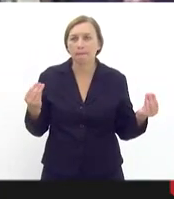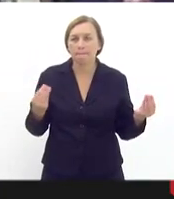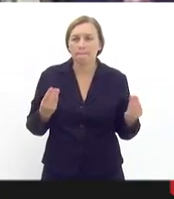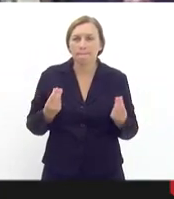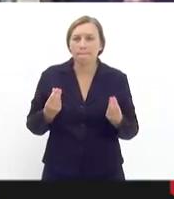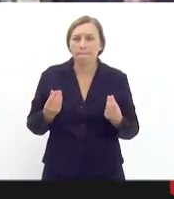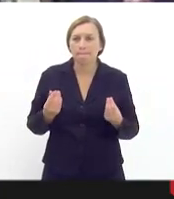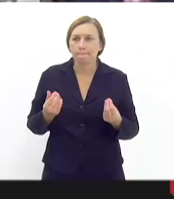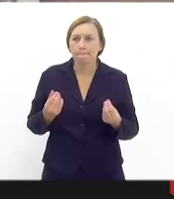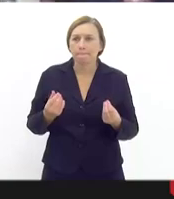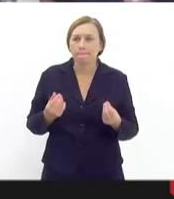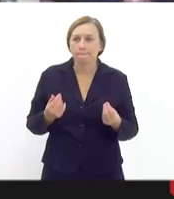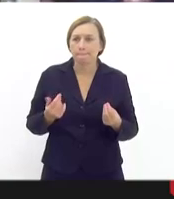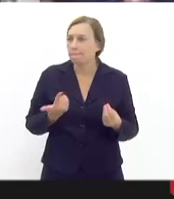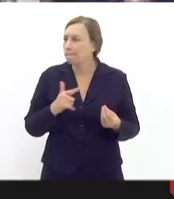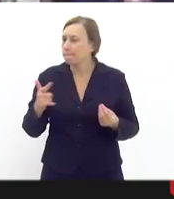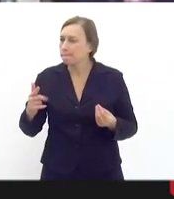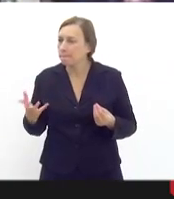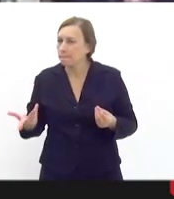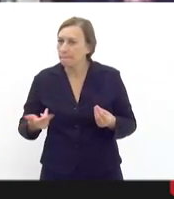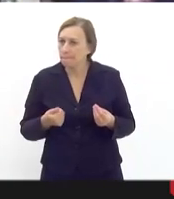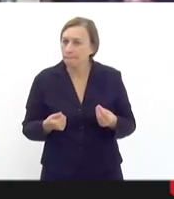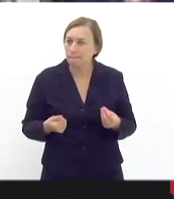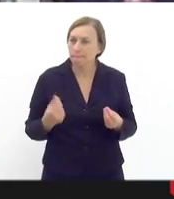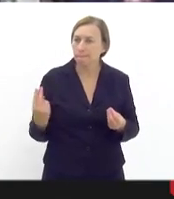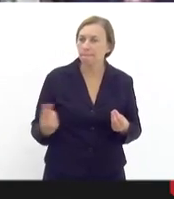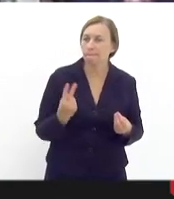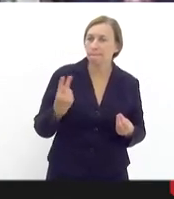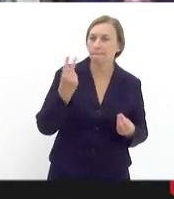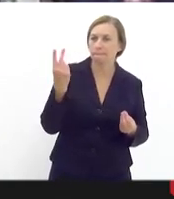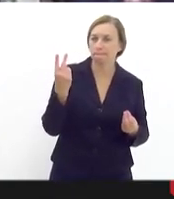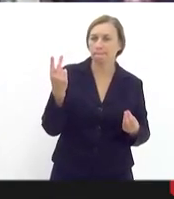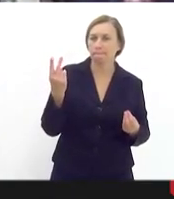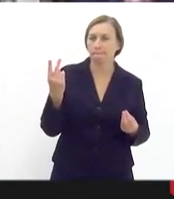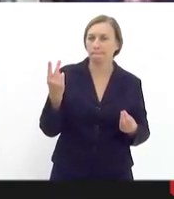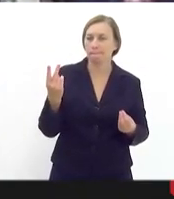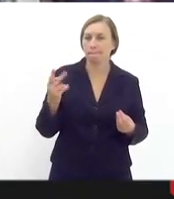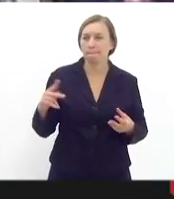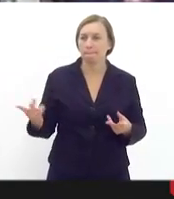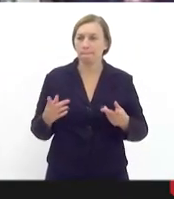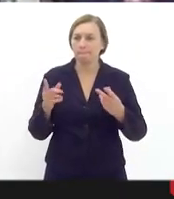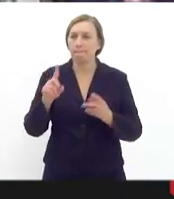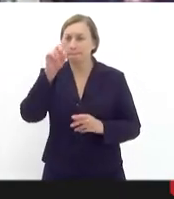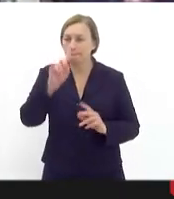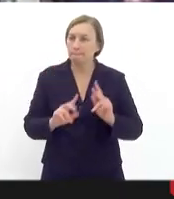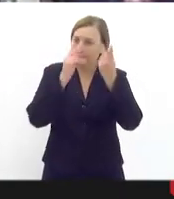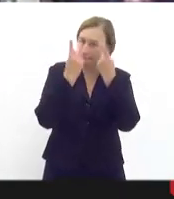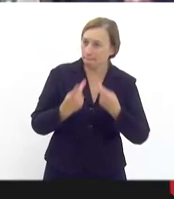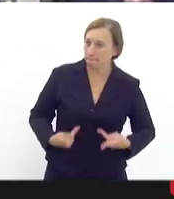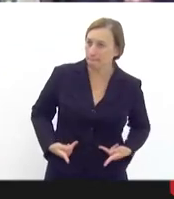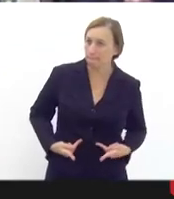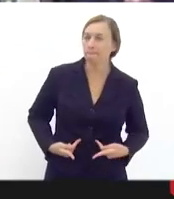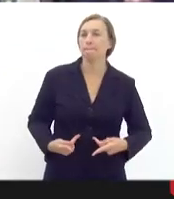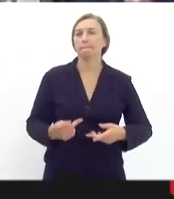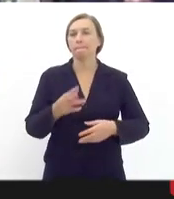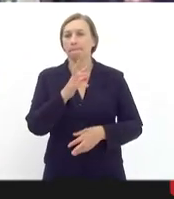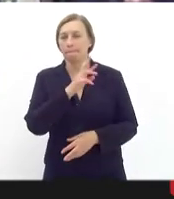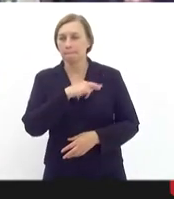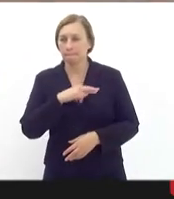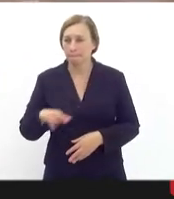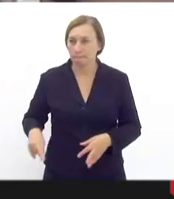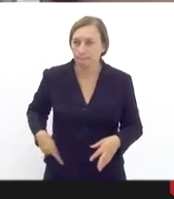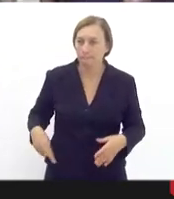de desqualificação de valores republicanos, valores humanistas, direitos humanos, né? Então, eu acho que uma preocupação